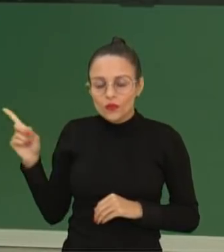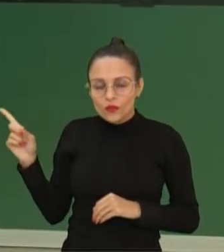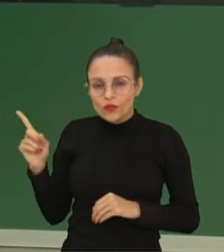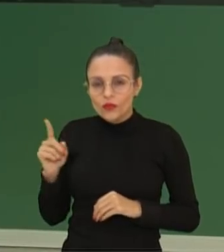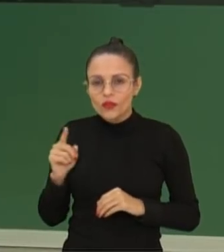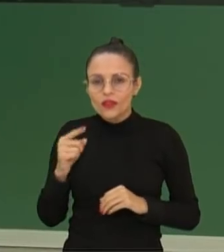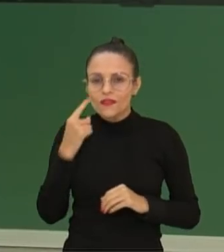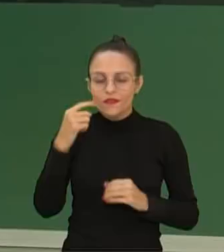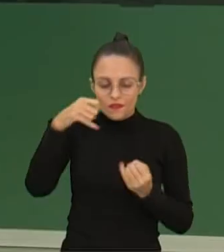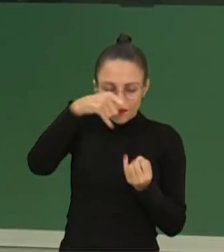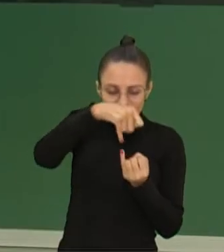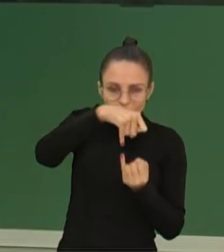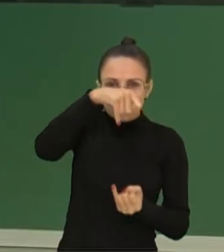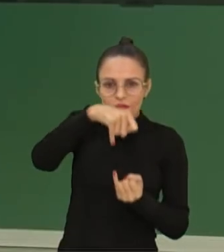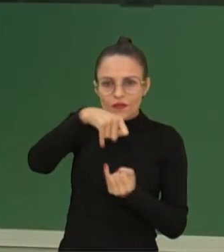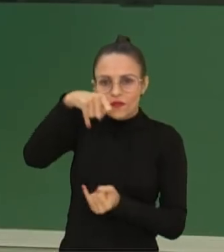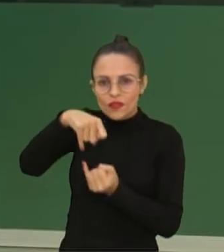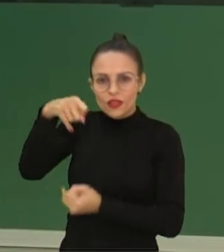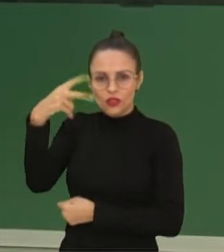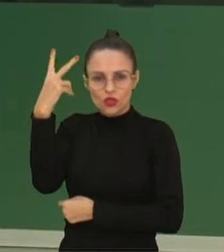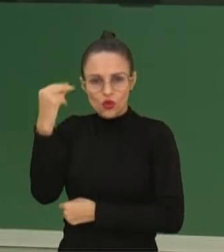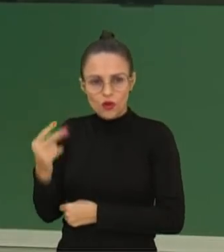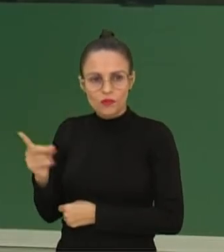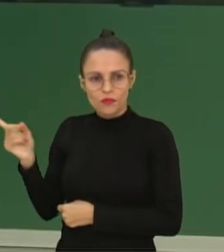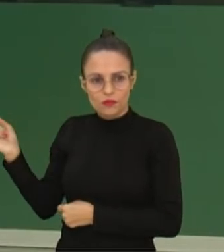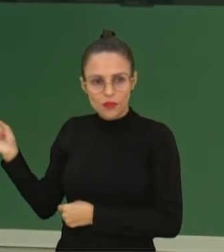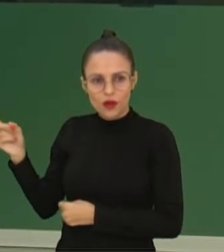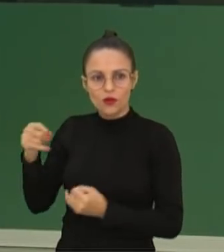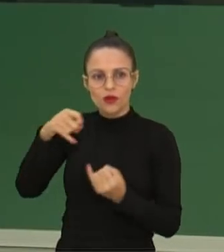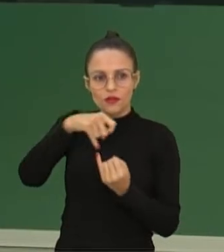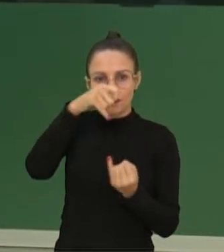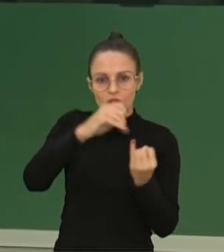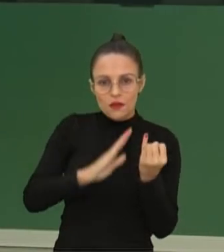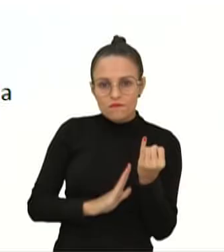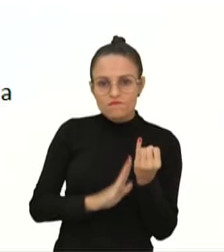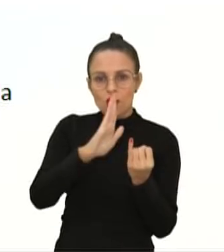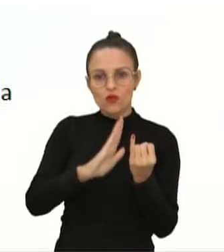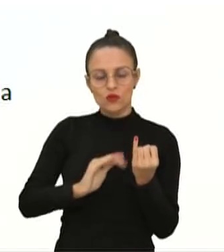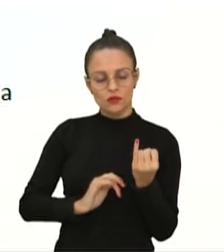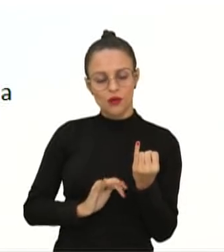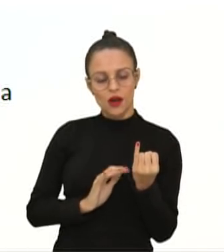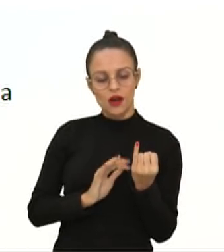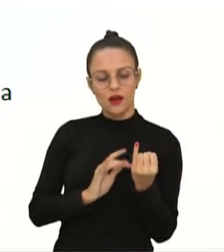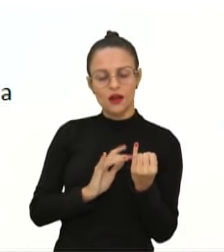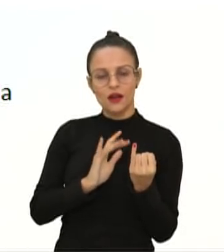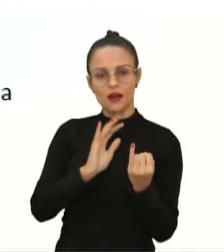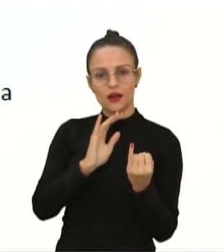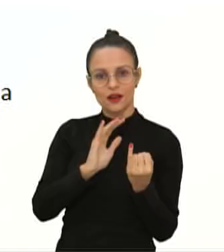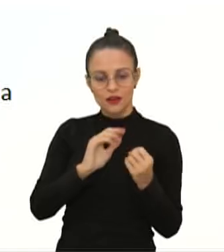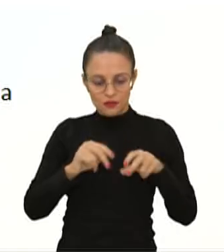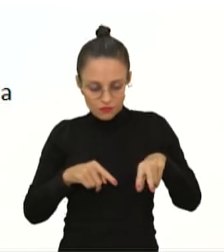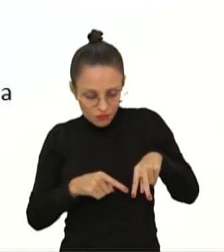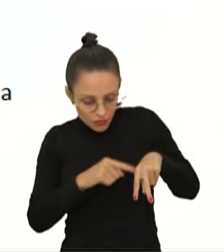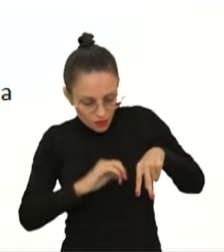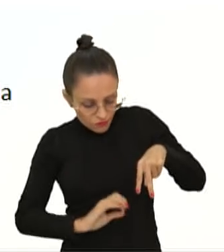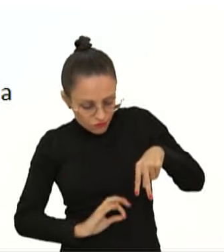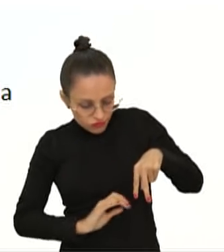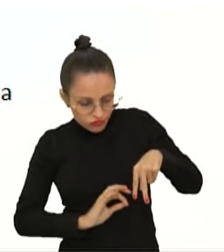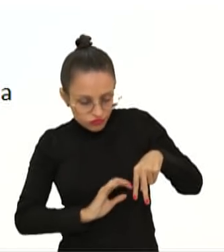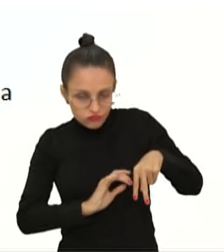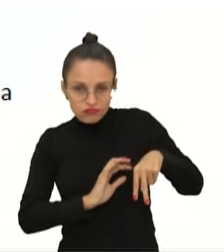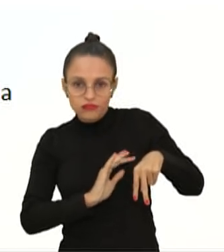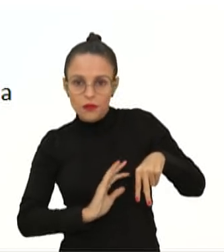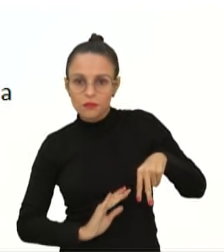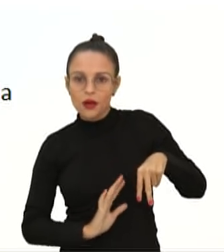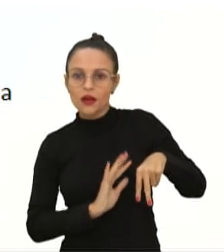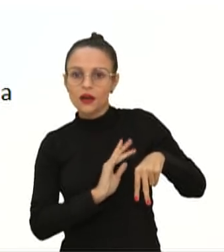veia normal. Essas são válvulas que impulsionam, jogam o sangue, né, das pernas para cima, para